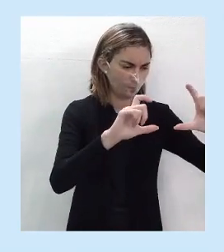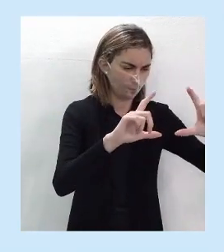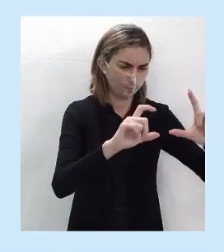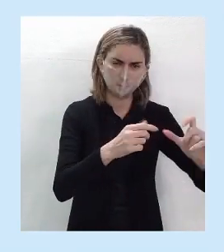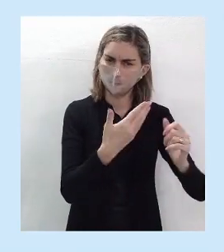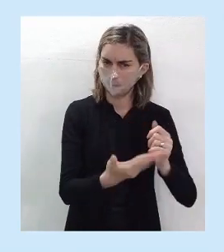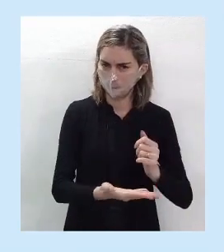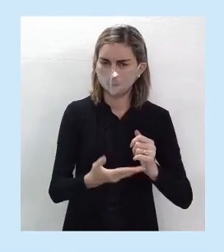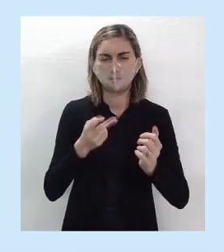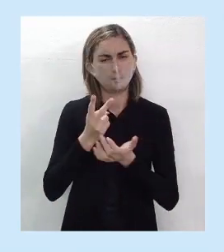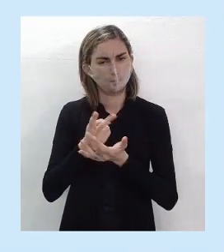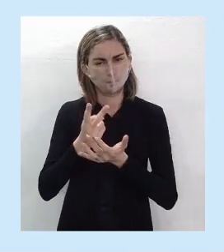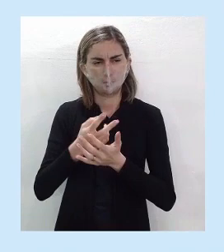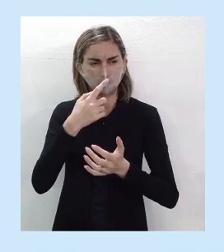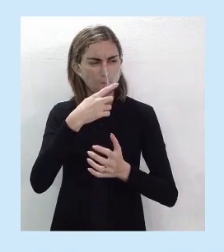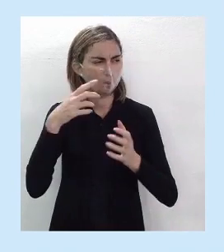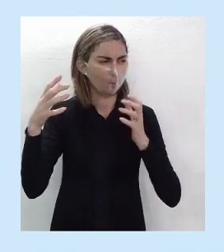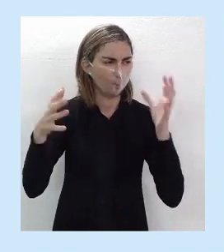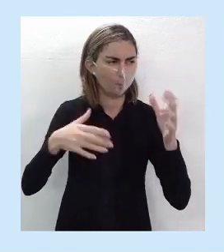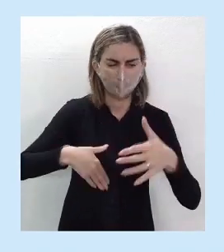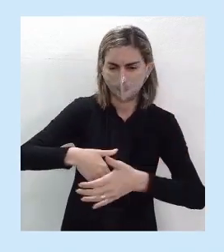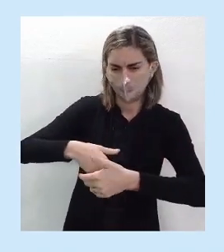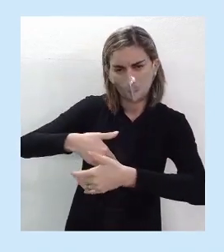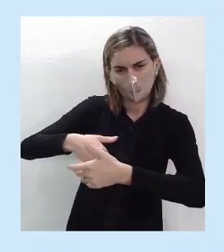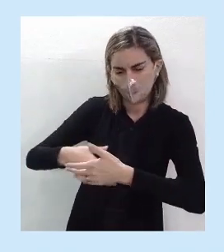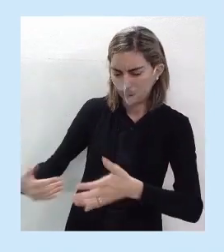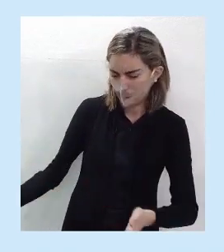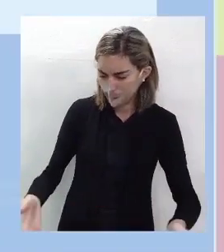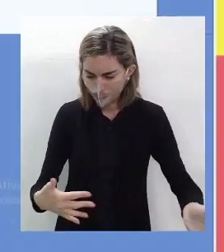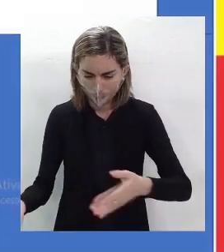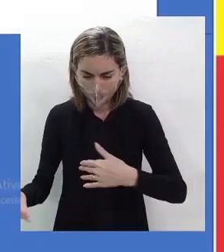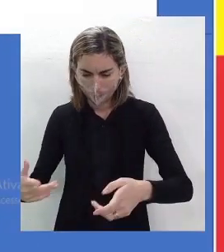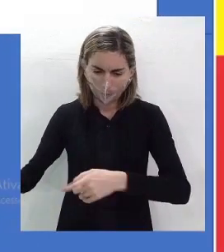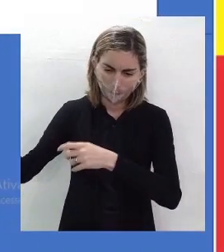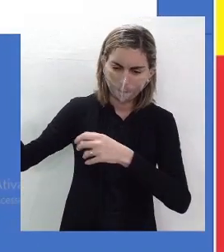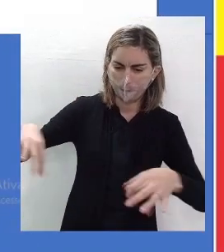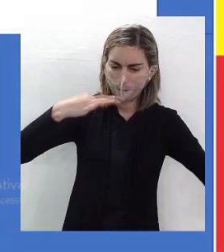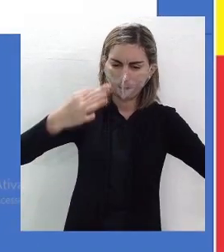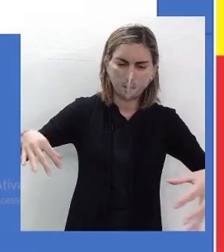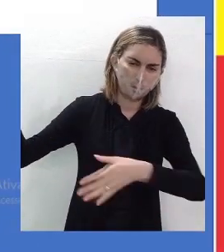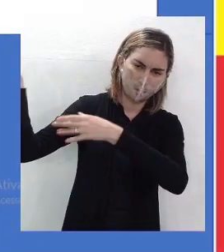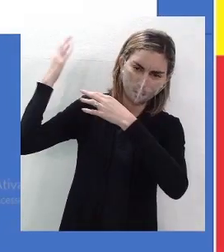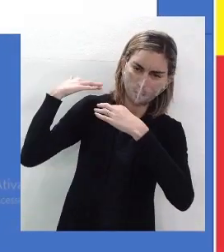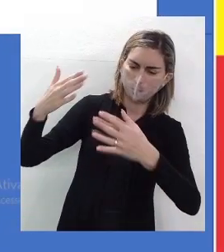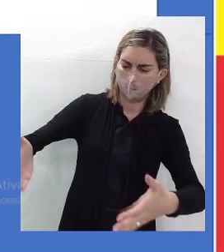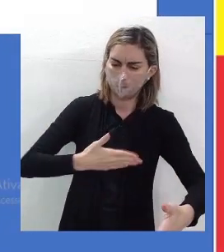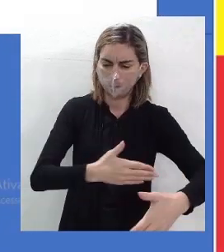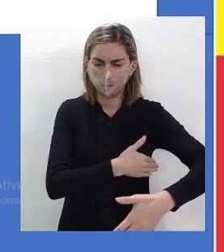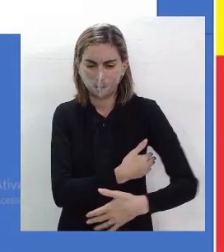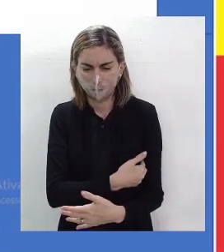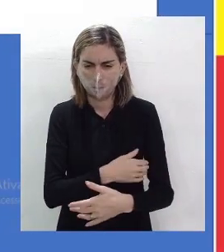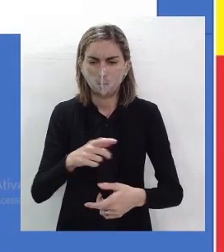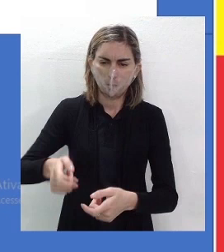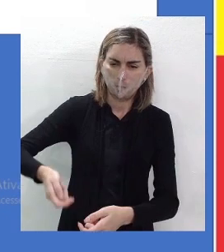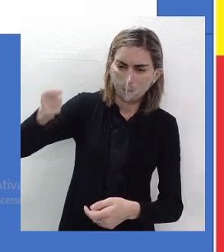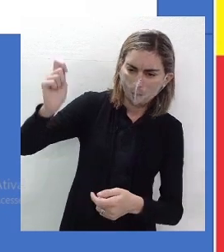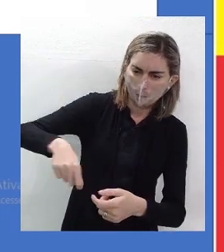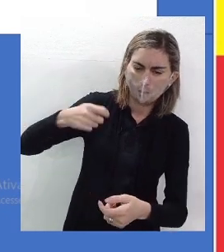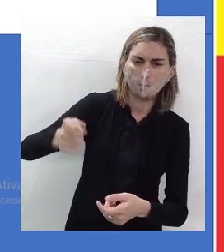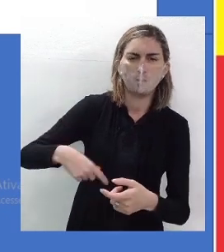menino maluquinho tá aí, ó, uma bola no pé, violão nas costas, um caderno na mão, um ioiô